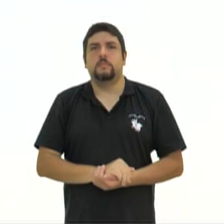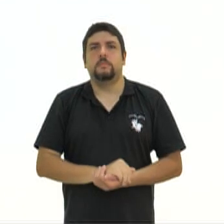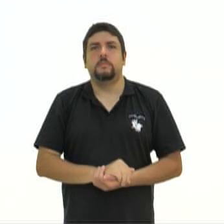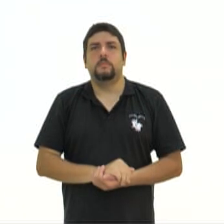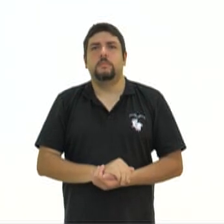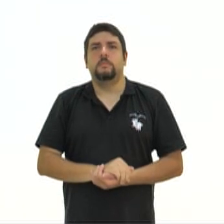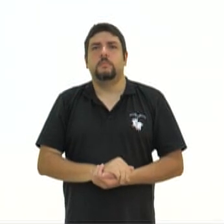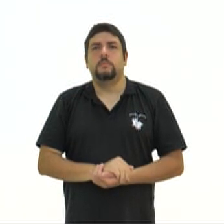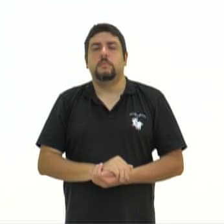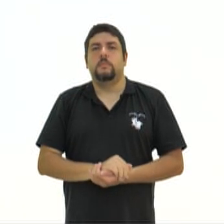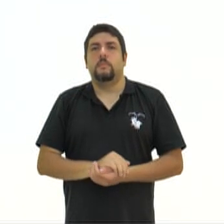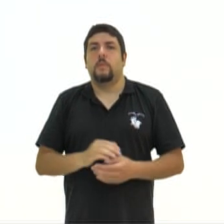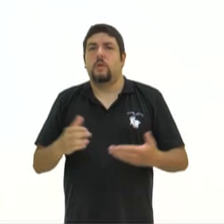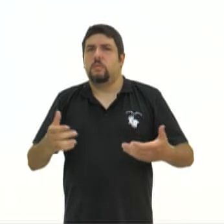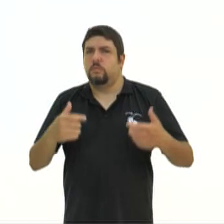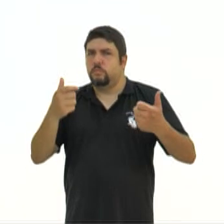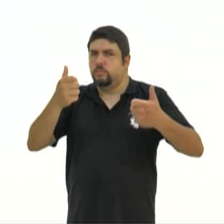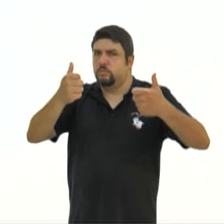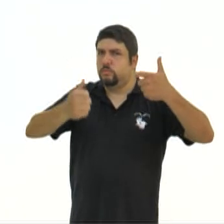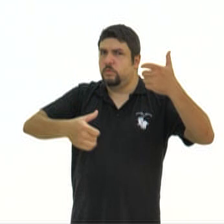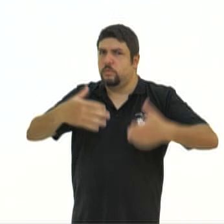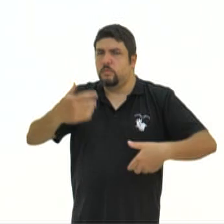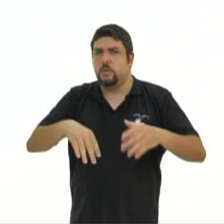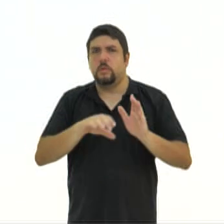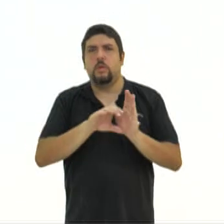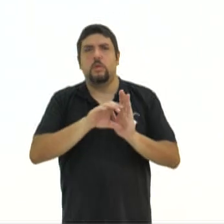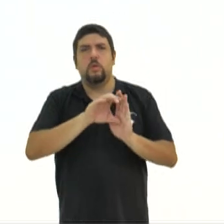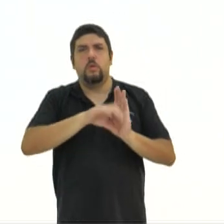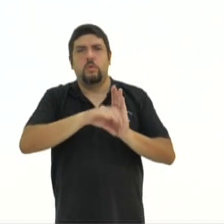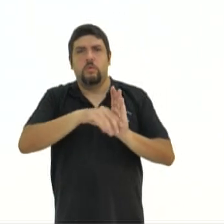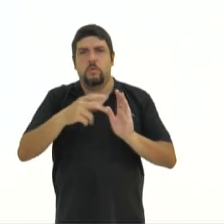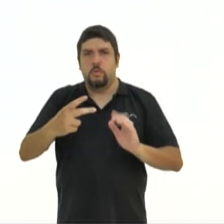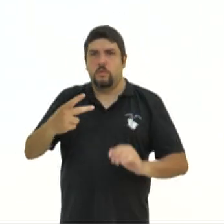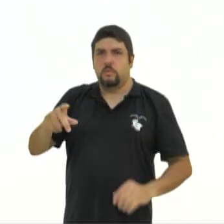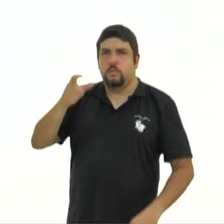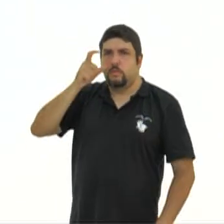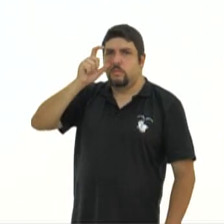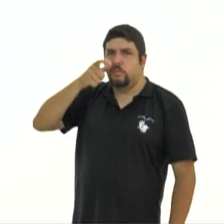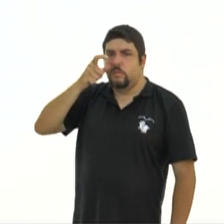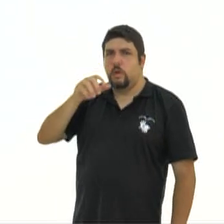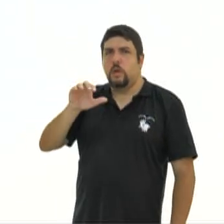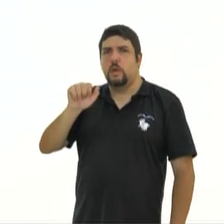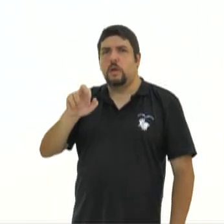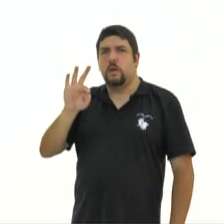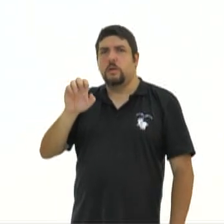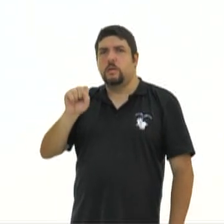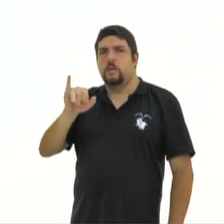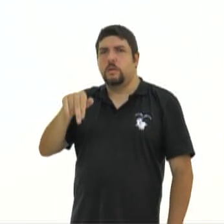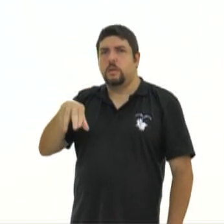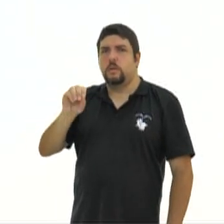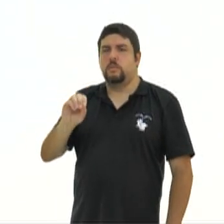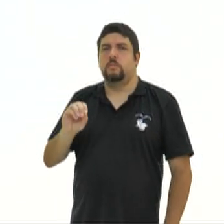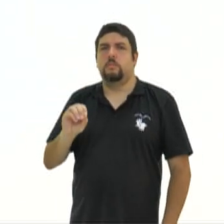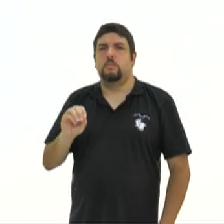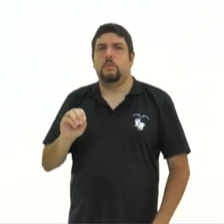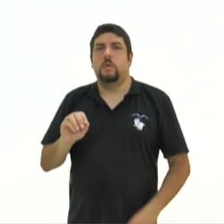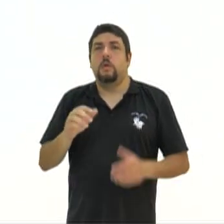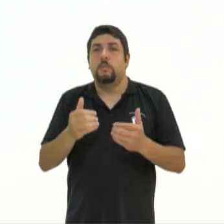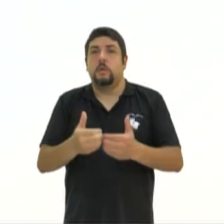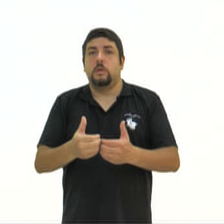nos conceitos cartesianos, né? Nos conceitos de René Descartes, a partir da diferenciação